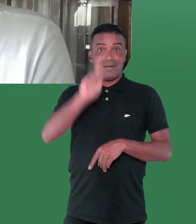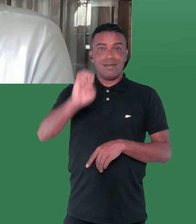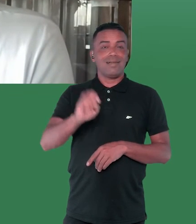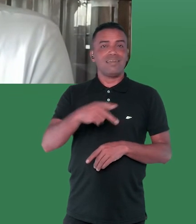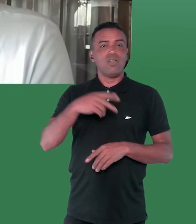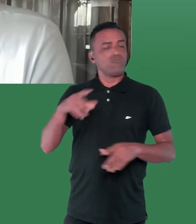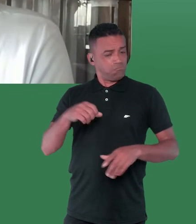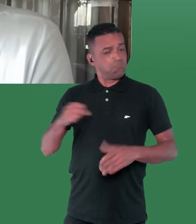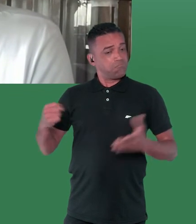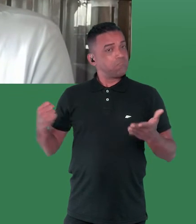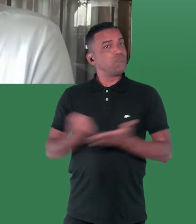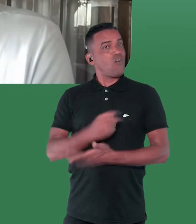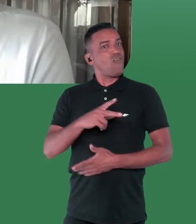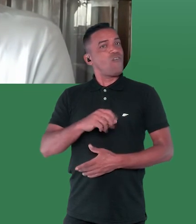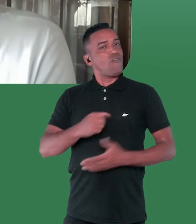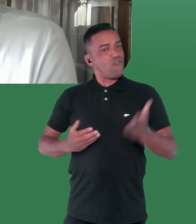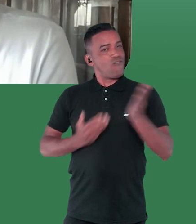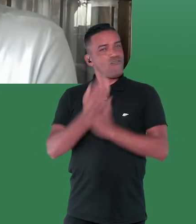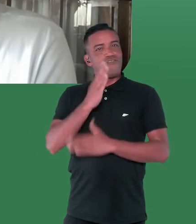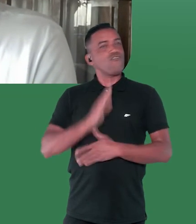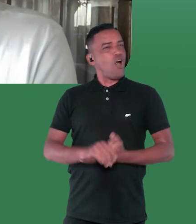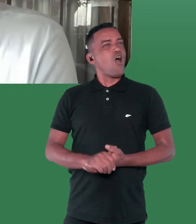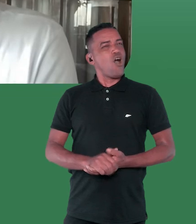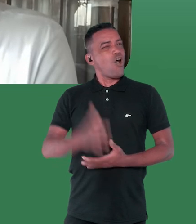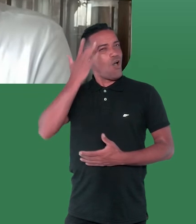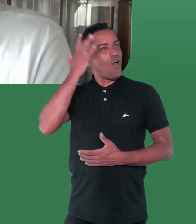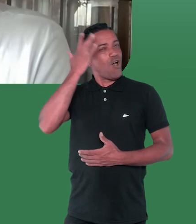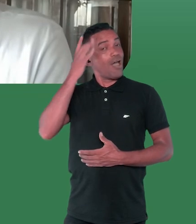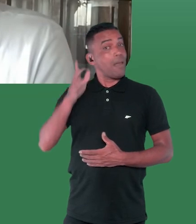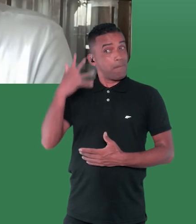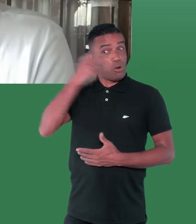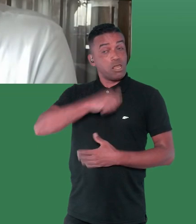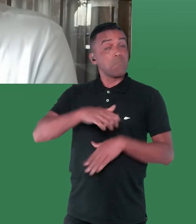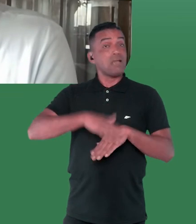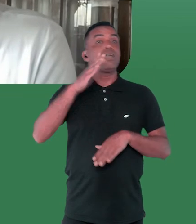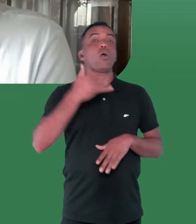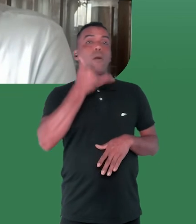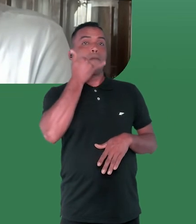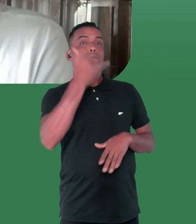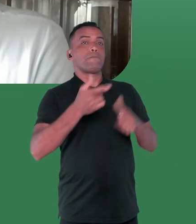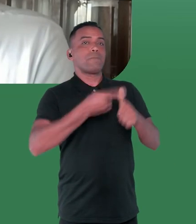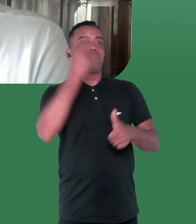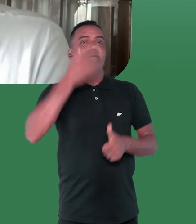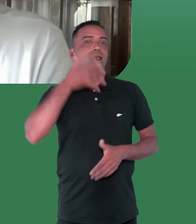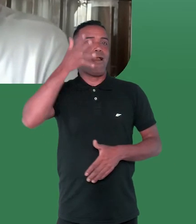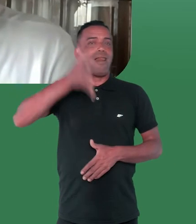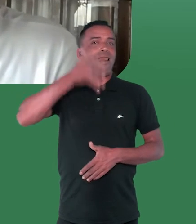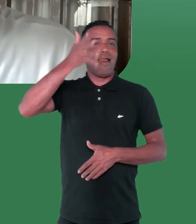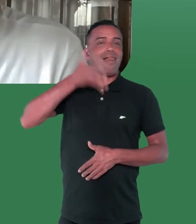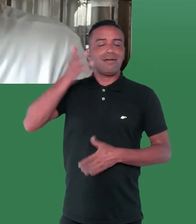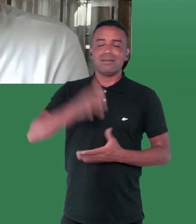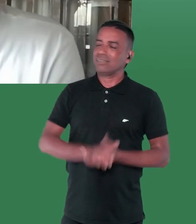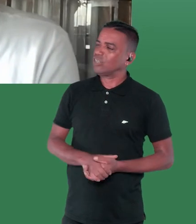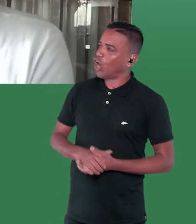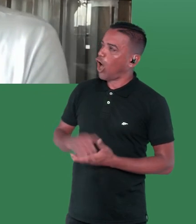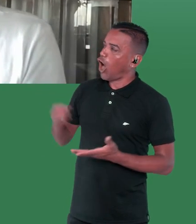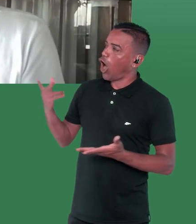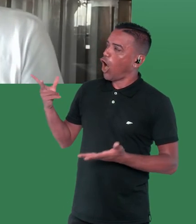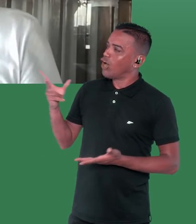jornal Hoje da Globo. Eu falei assim: eu sou é foda mesmo. O Vac é mais bonito, ganha mais e é mais importante, mas eu que falei primeiro que ele.